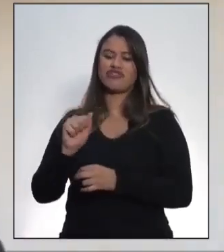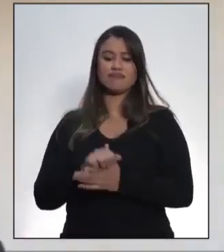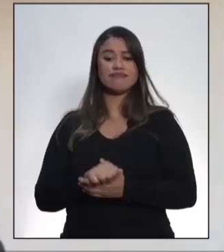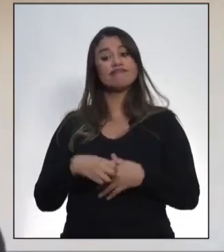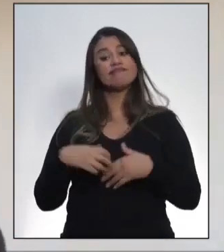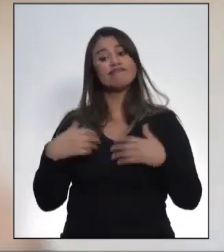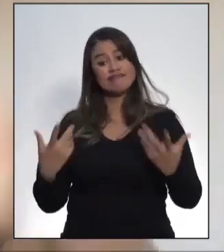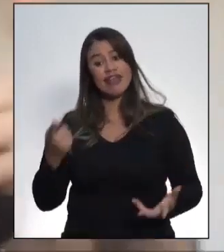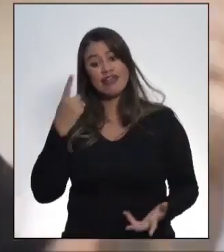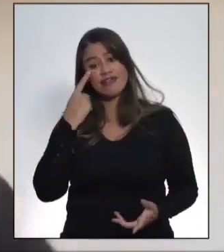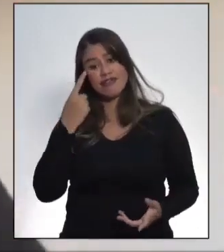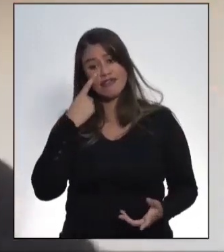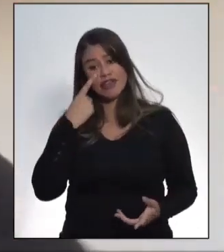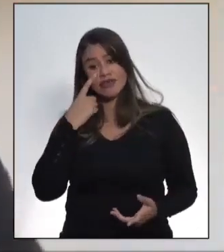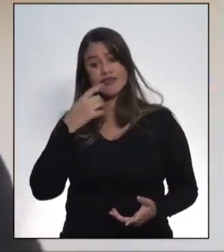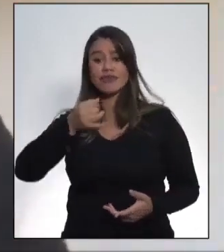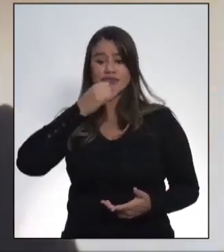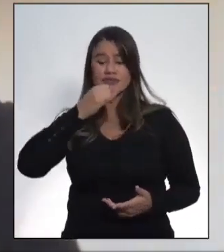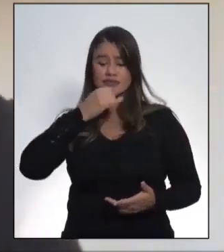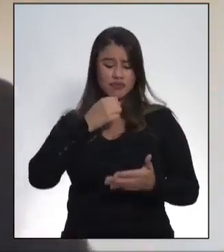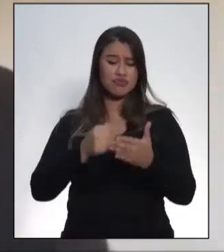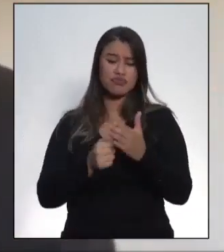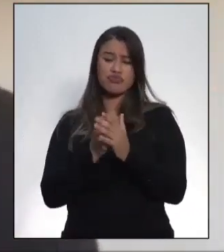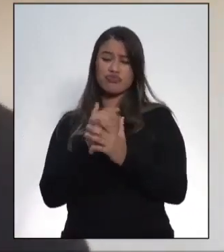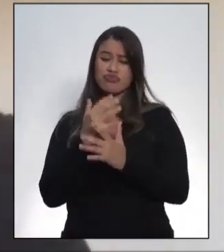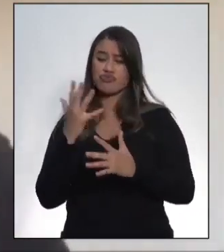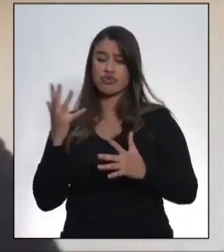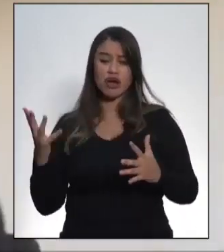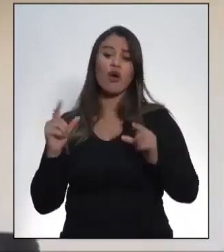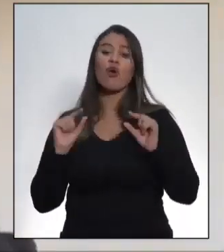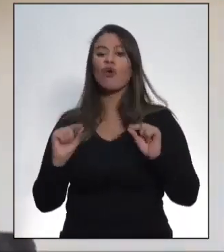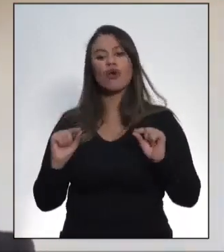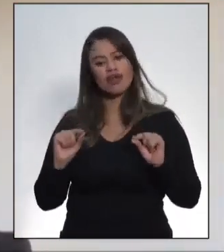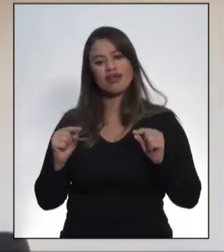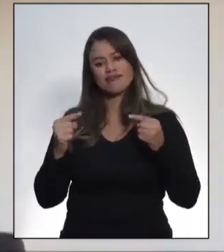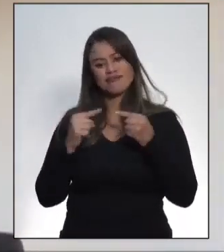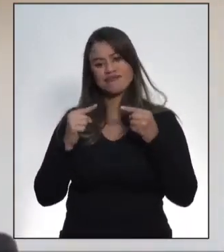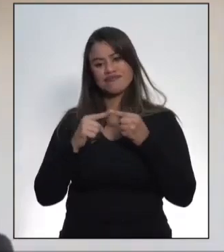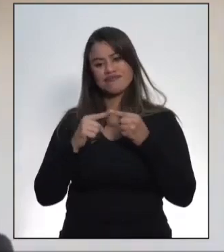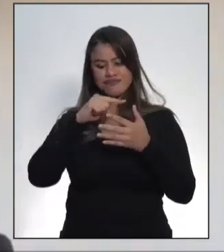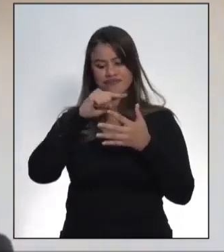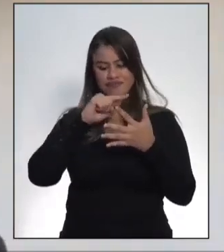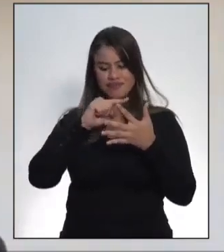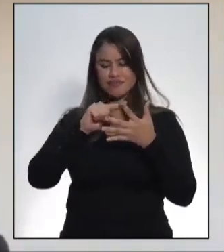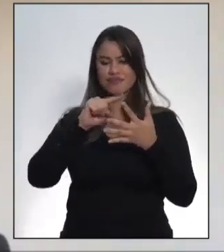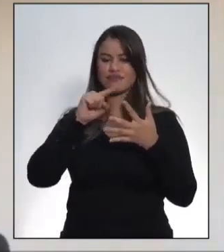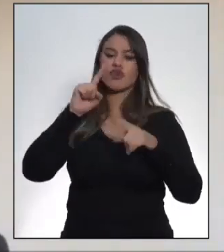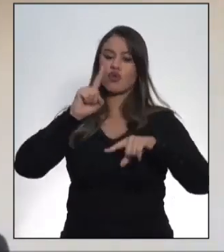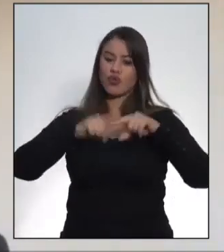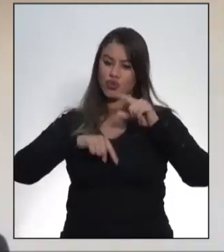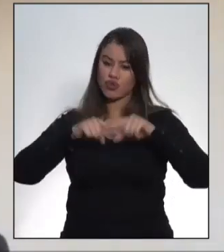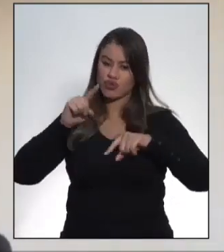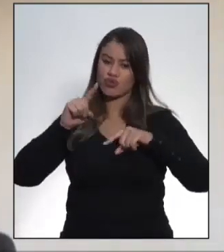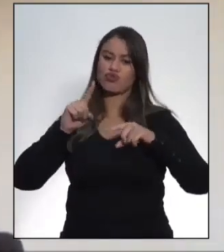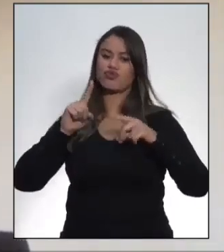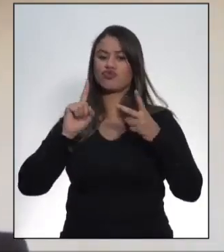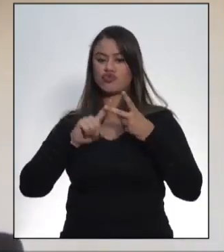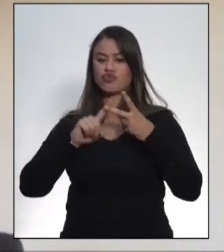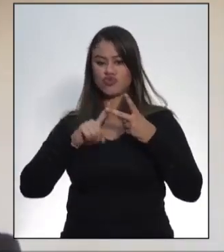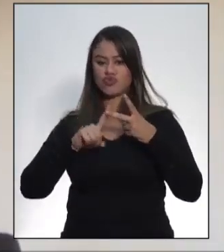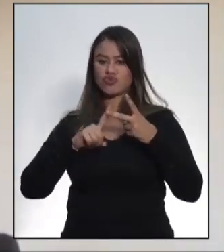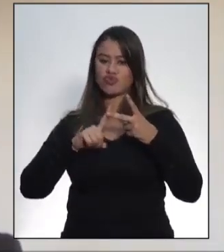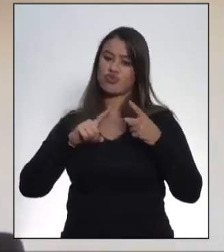dei, estão incluídos, estão embutidos os grandes temas que eu comentei. O produto, essa